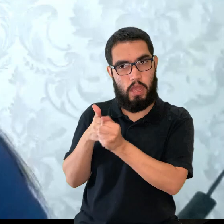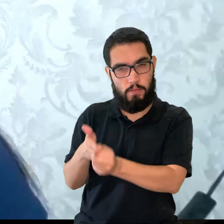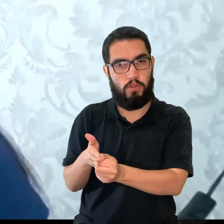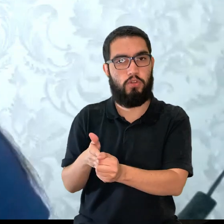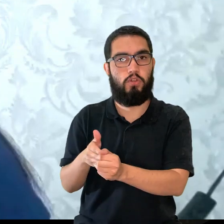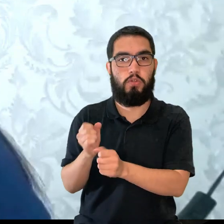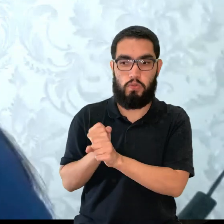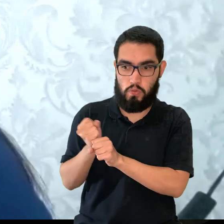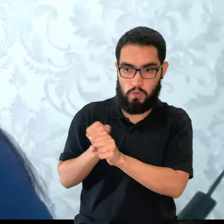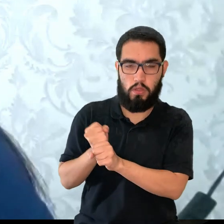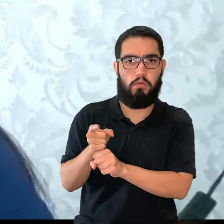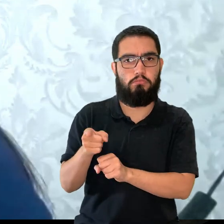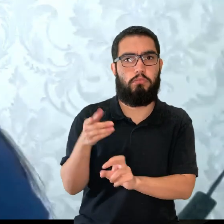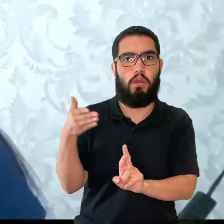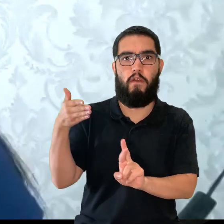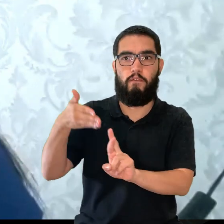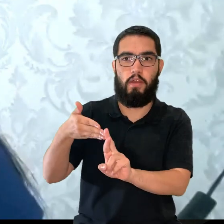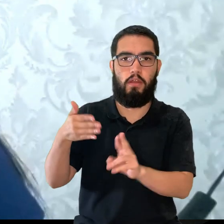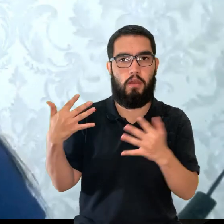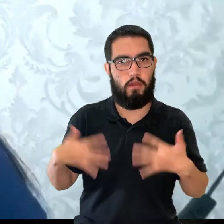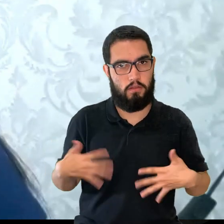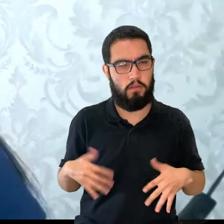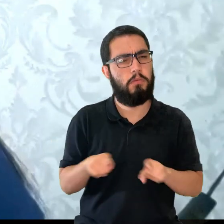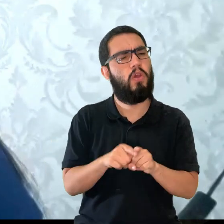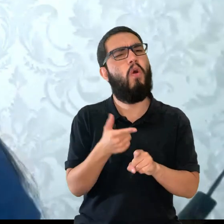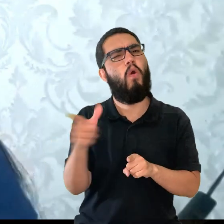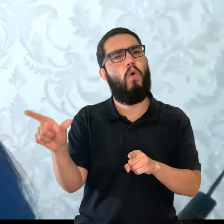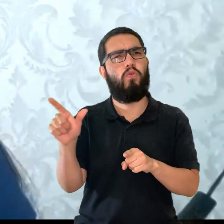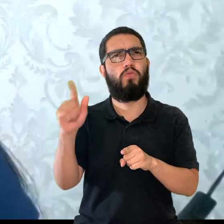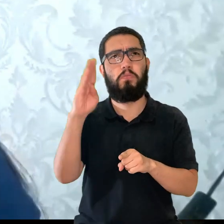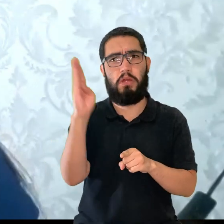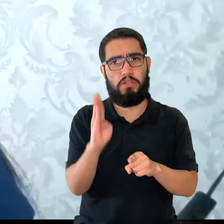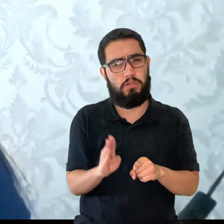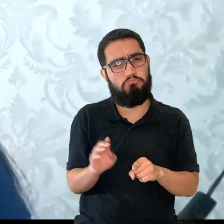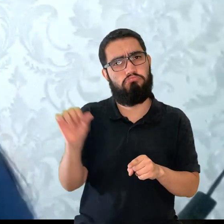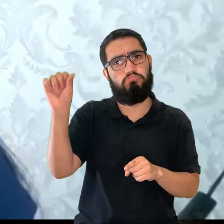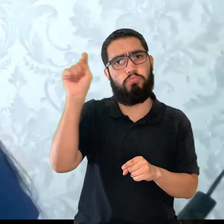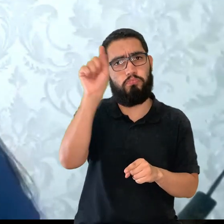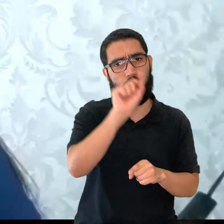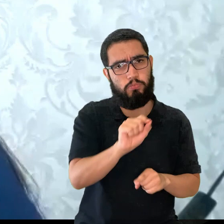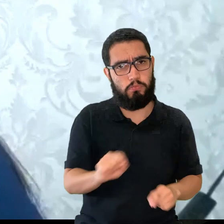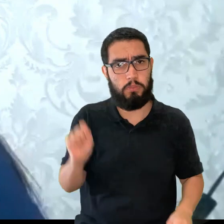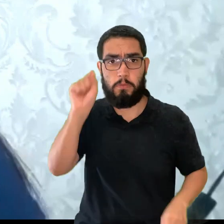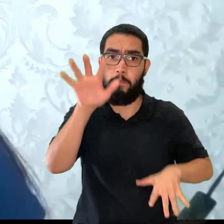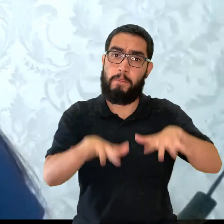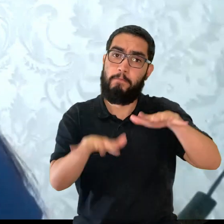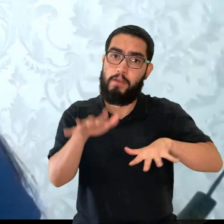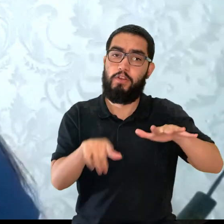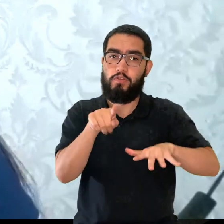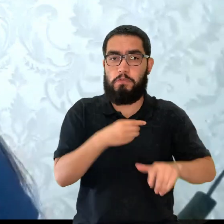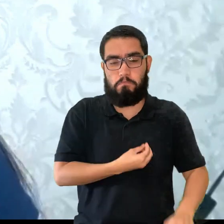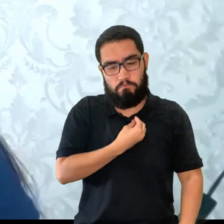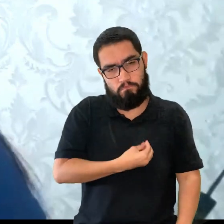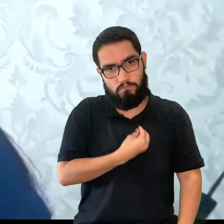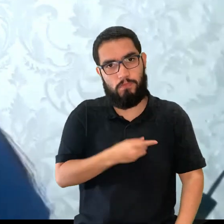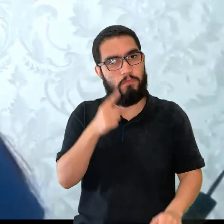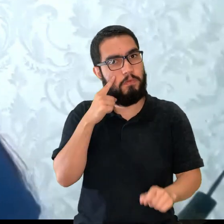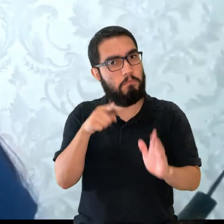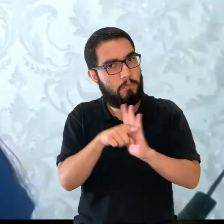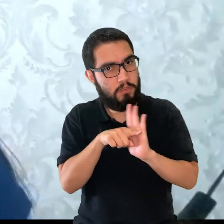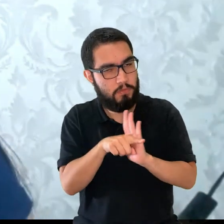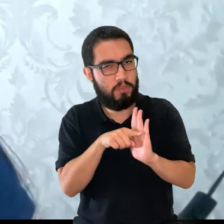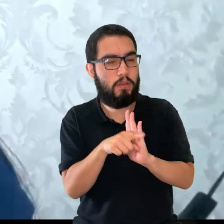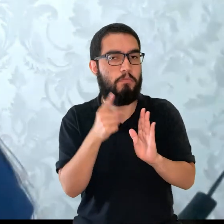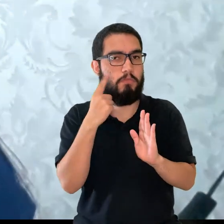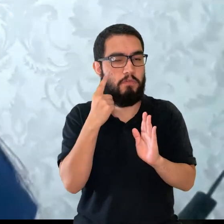que é referência em São Paulo, mas temos também em outros lugares do Brasil. Então, depende de onde você fala, dê uma pesquisada